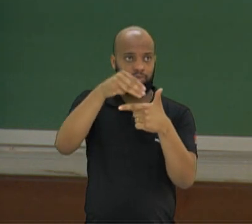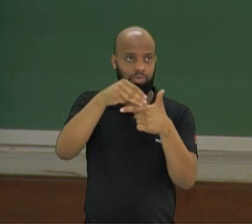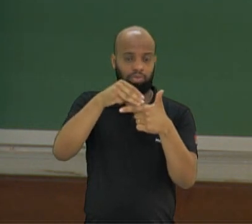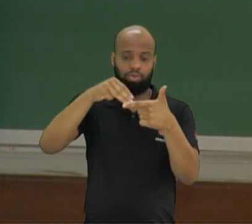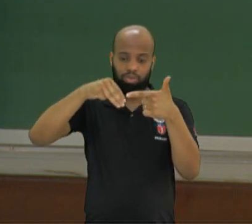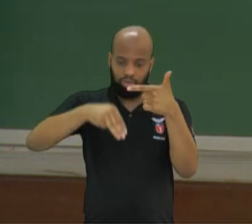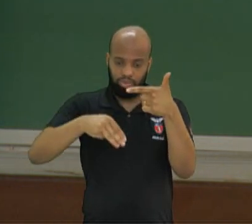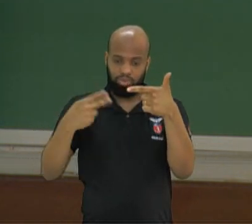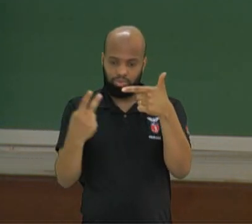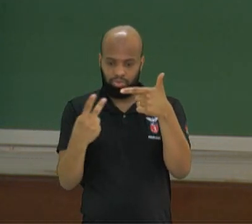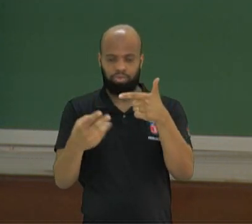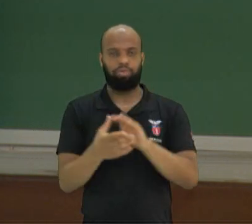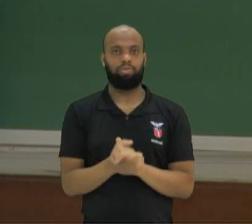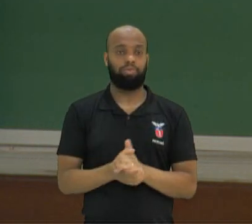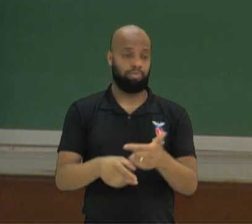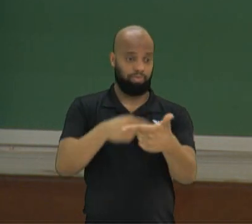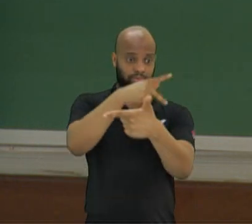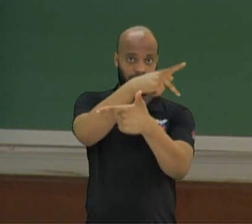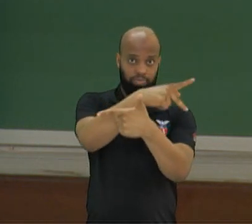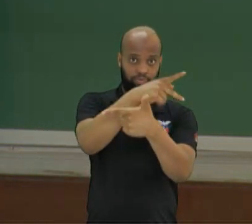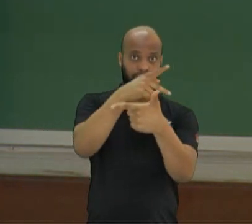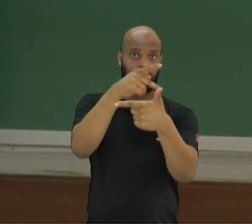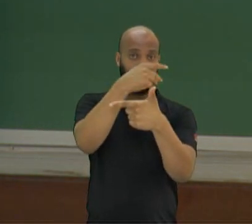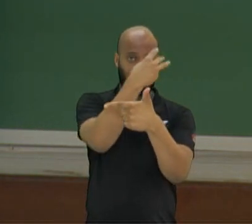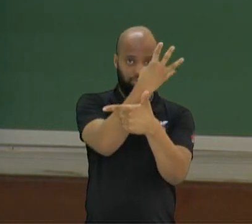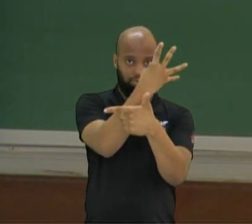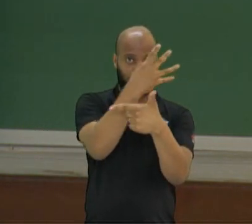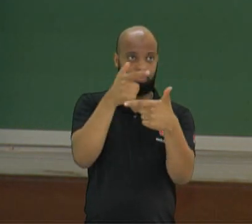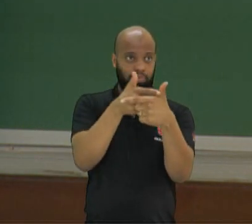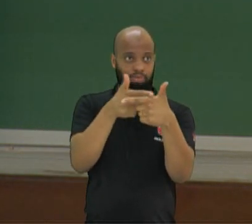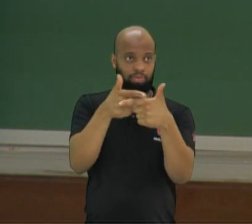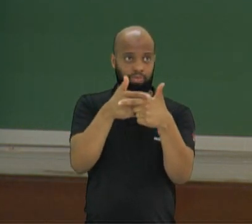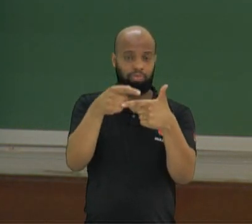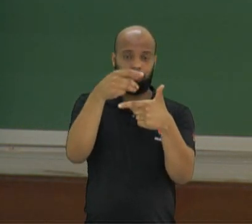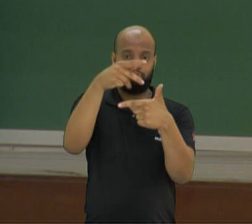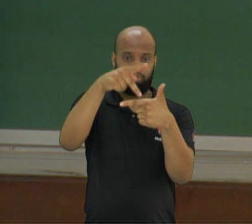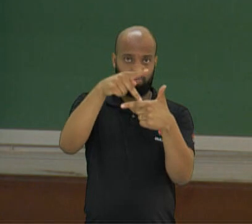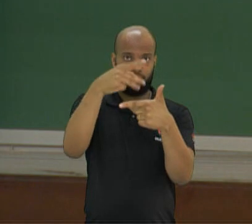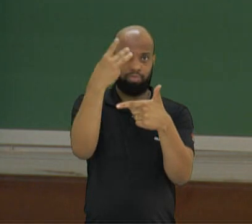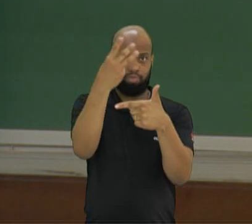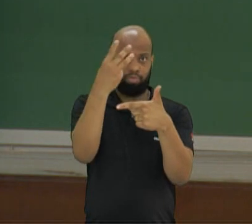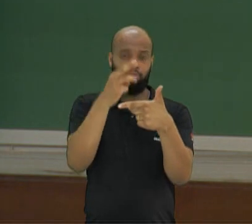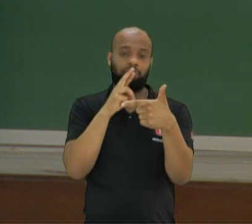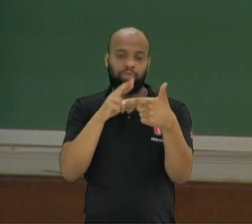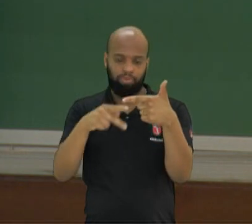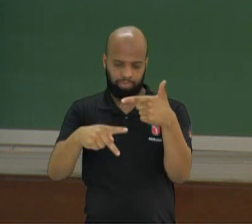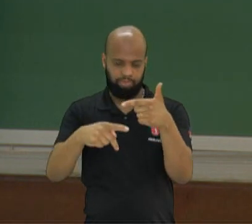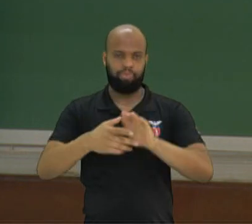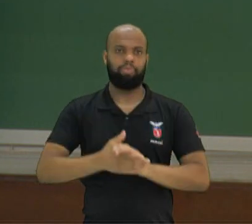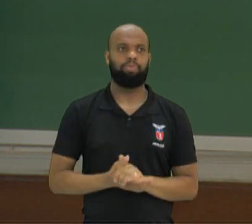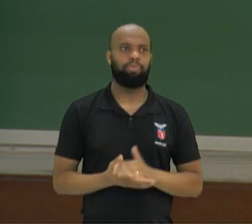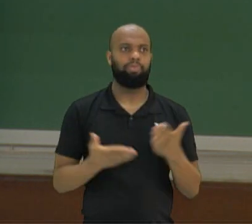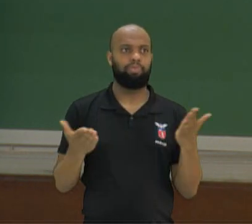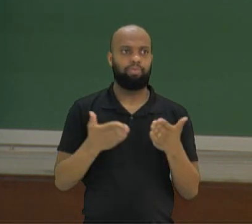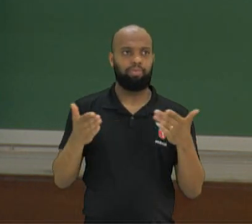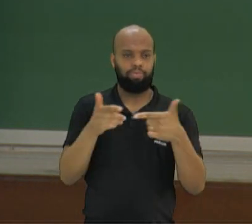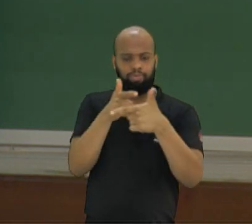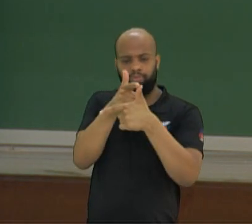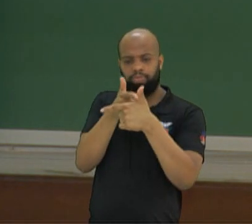E o p à quarta dividido por p ao cubo, 4 menos 3 é 1. Então vai ficar só o P. Então quanto que é a minha